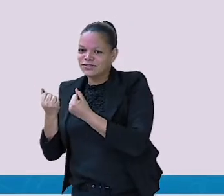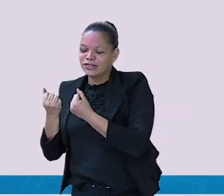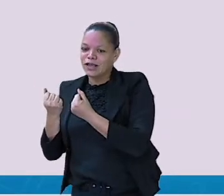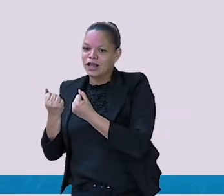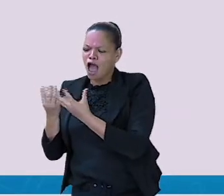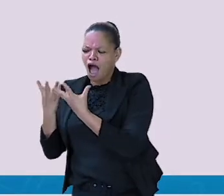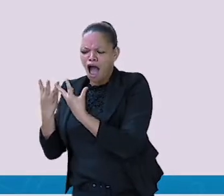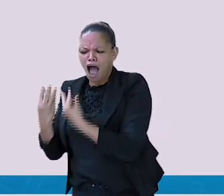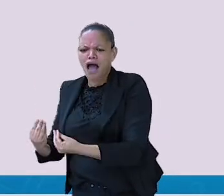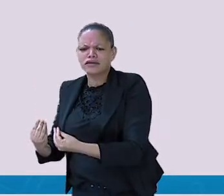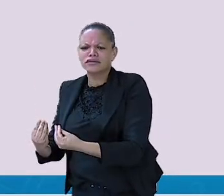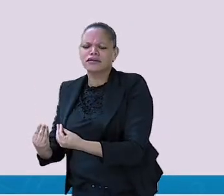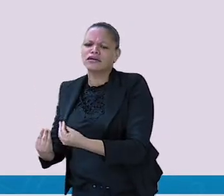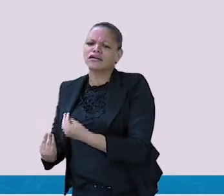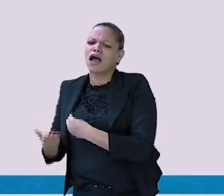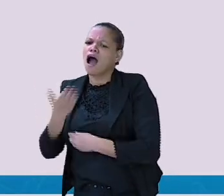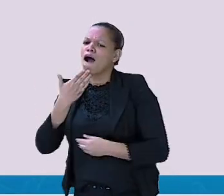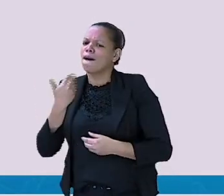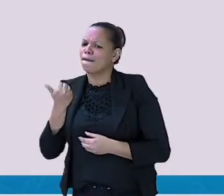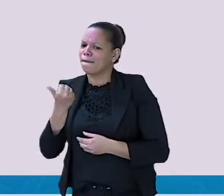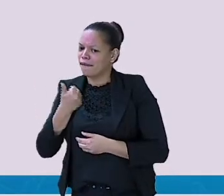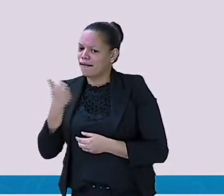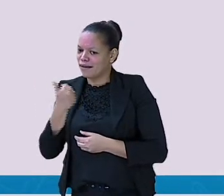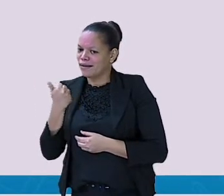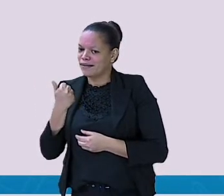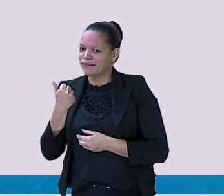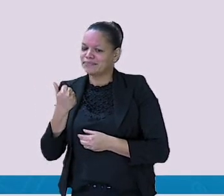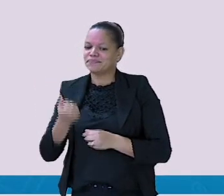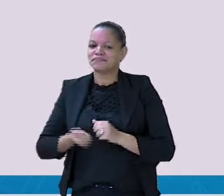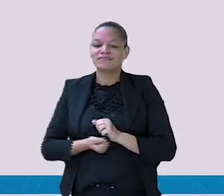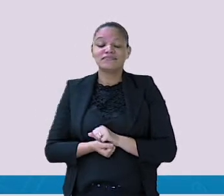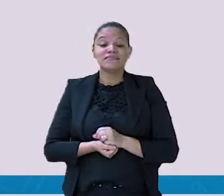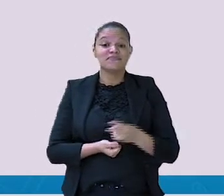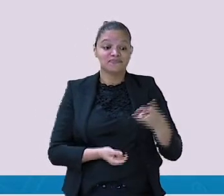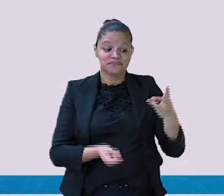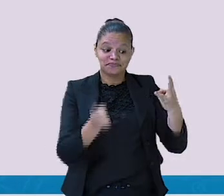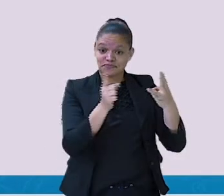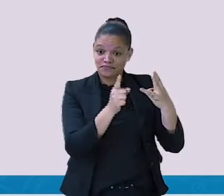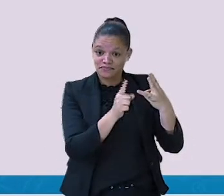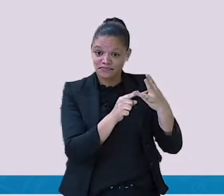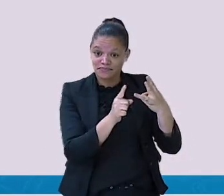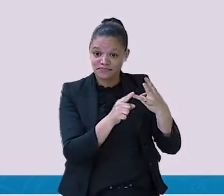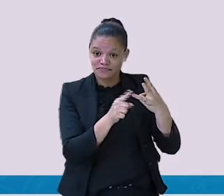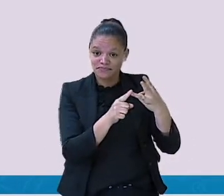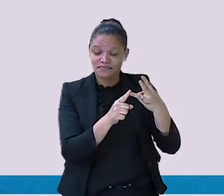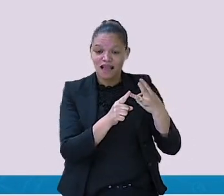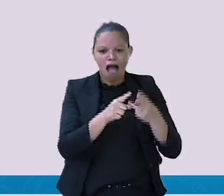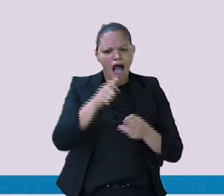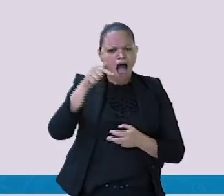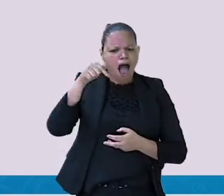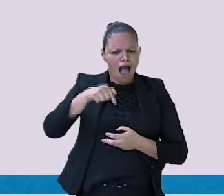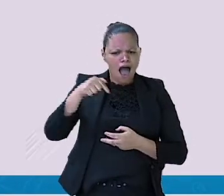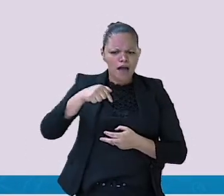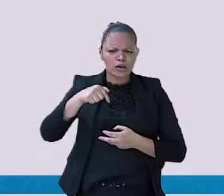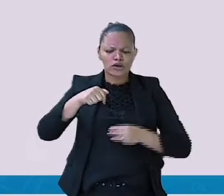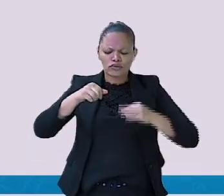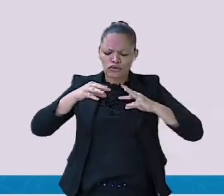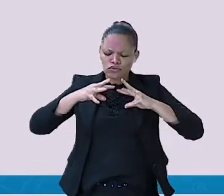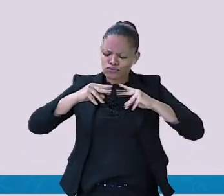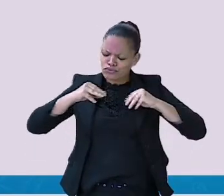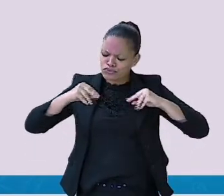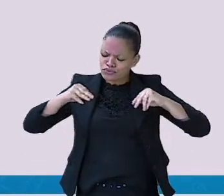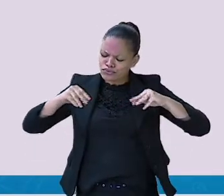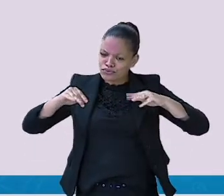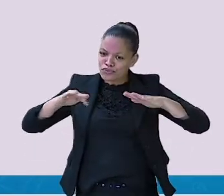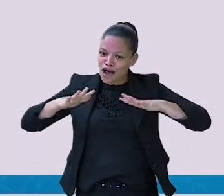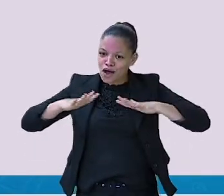lá na Europa se tinha uma aceitação muito grande. E, por fim, O clima e o solo brasileiro que favorecia o plantio.